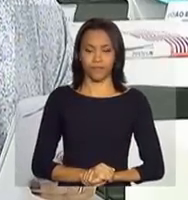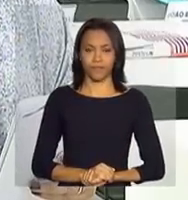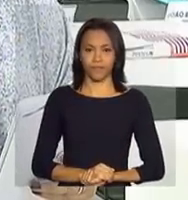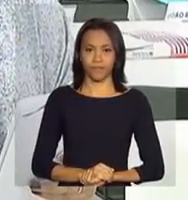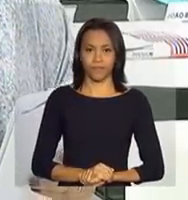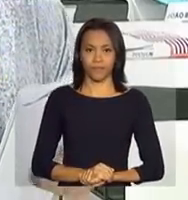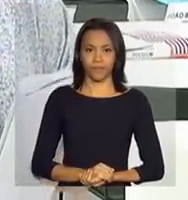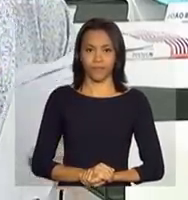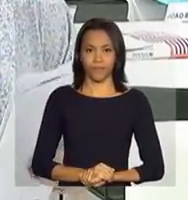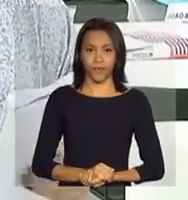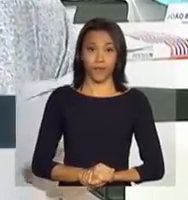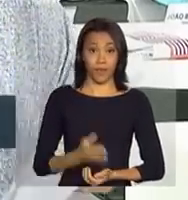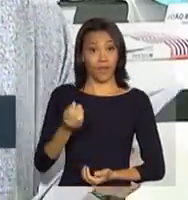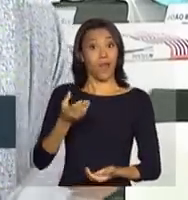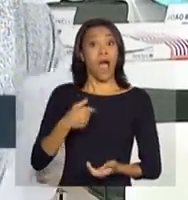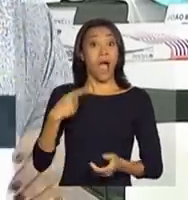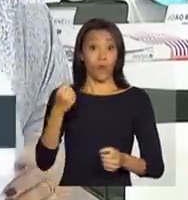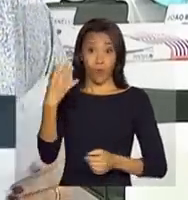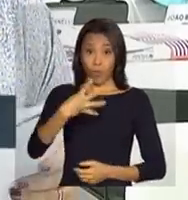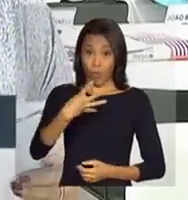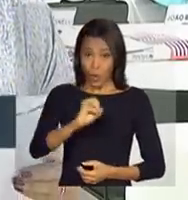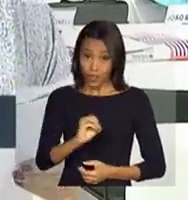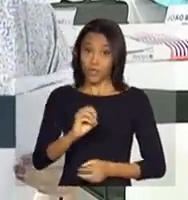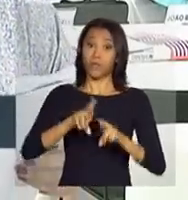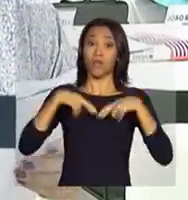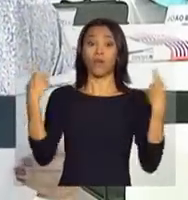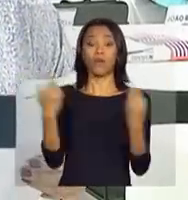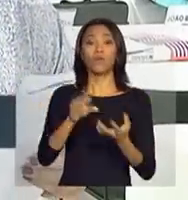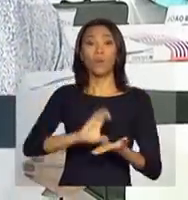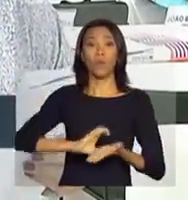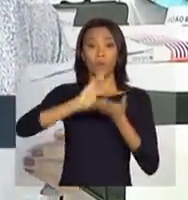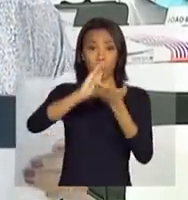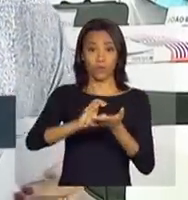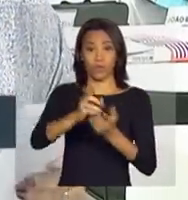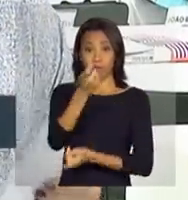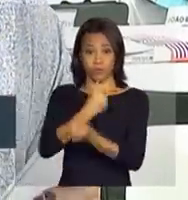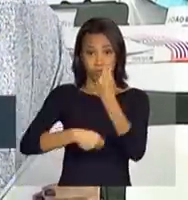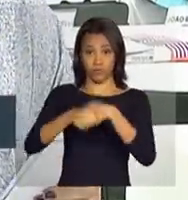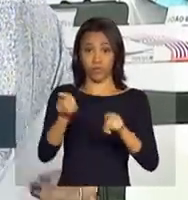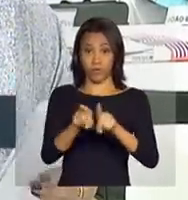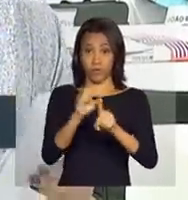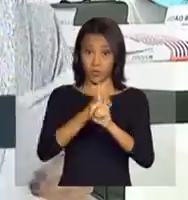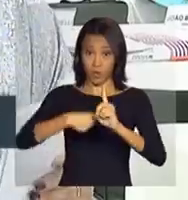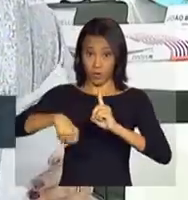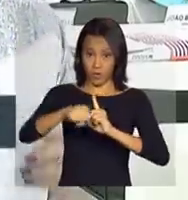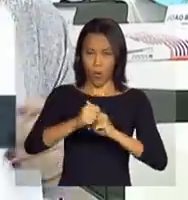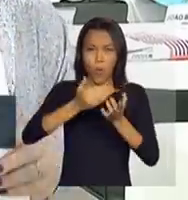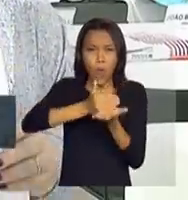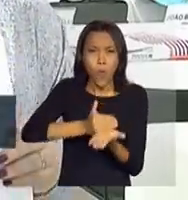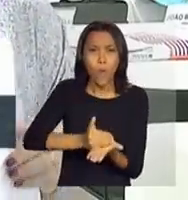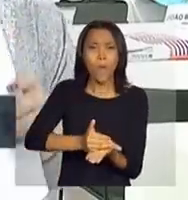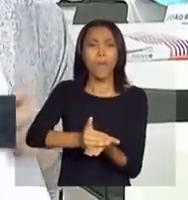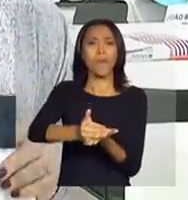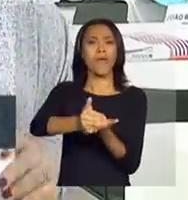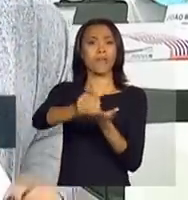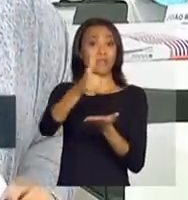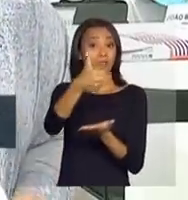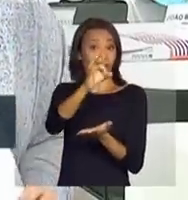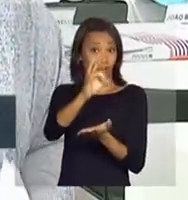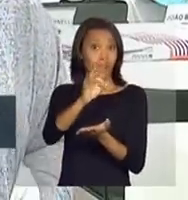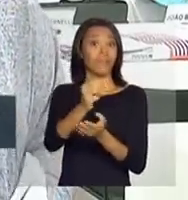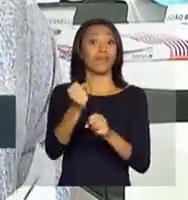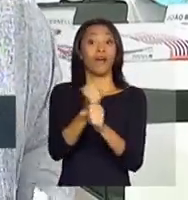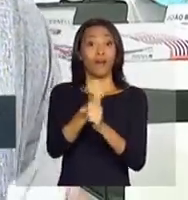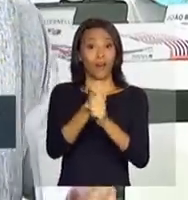informações Malu a 4ª reunião do conselho de desenvolvimento econômico e social marca o início das comemorações doos 10 anos